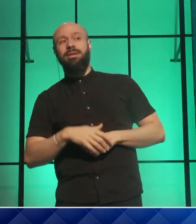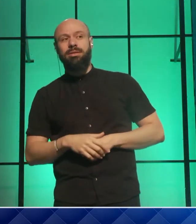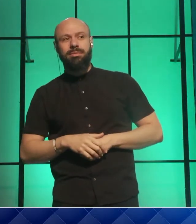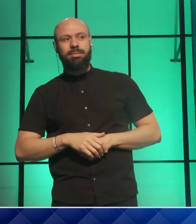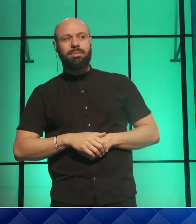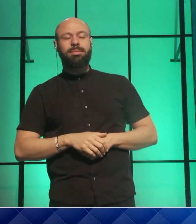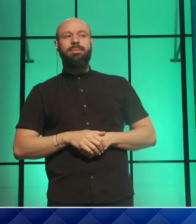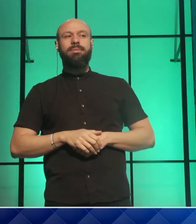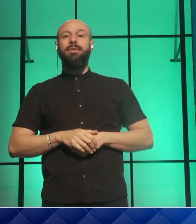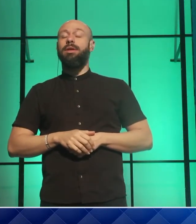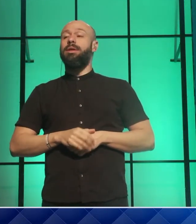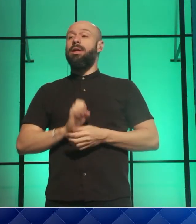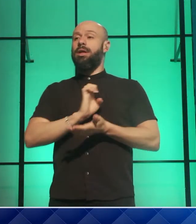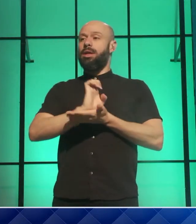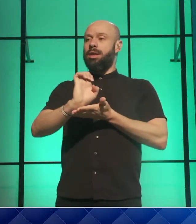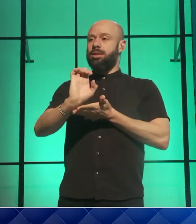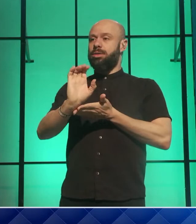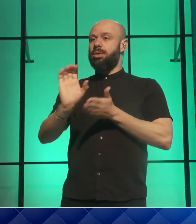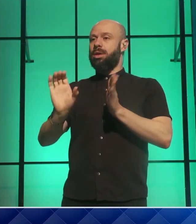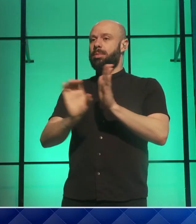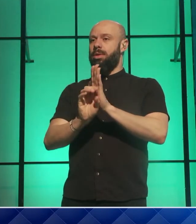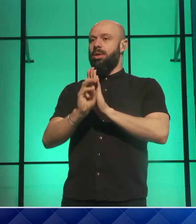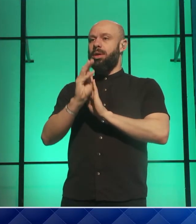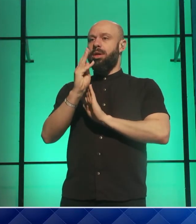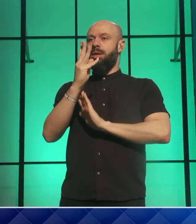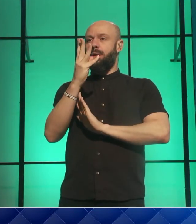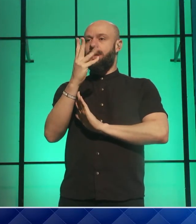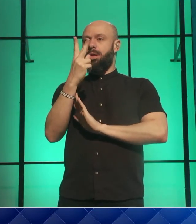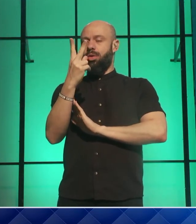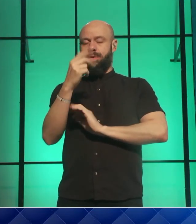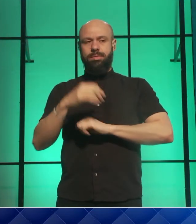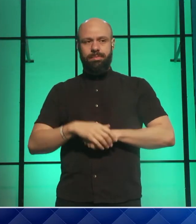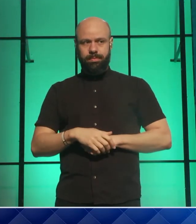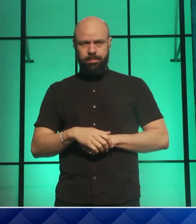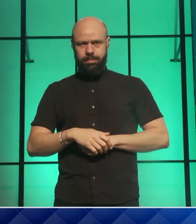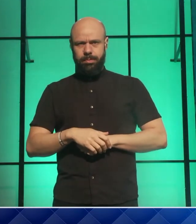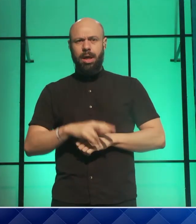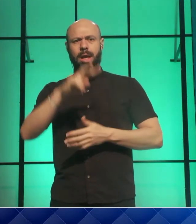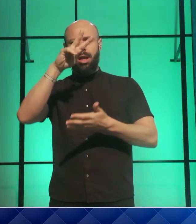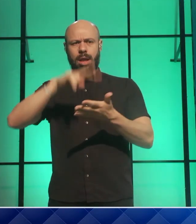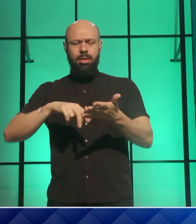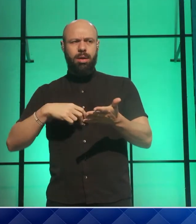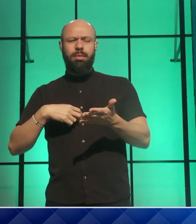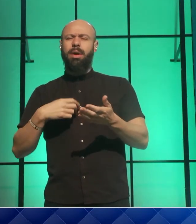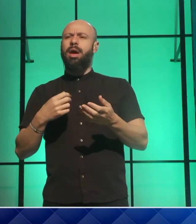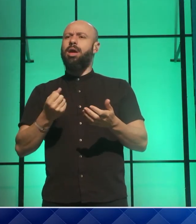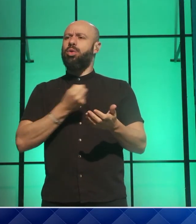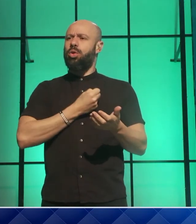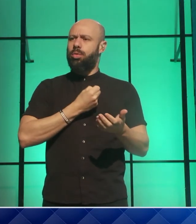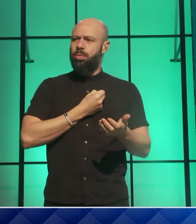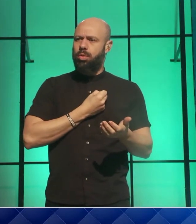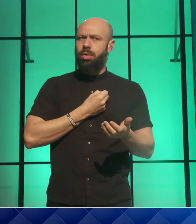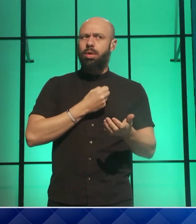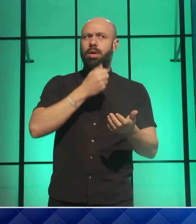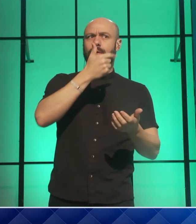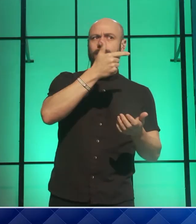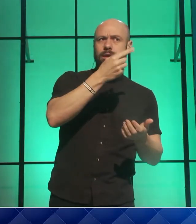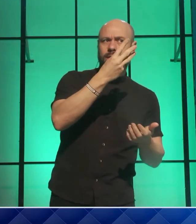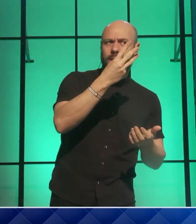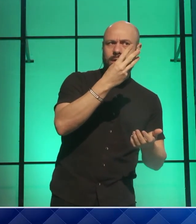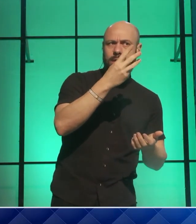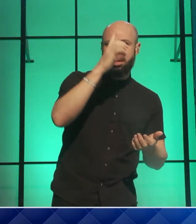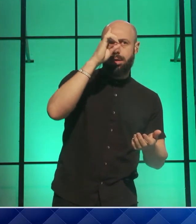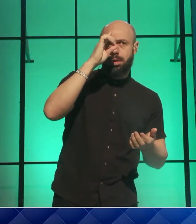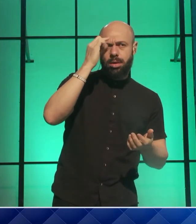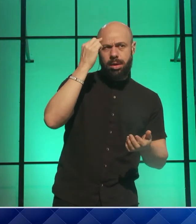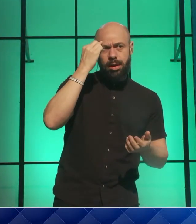Êxodo capítulo 32 diz uma coisa interessante. Acabamos de ler Números 23 que diz que Deus não muda de ideia.